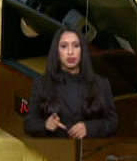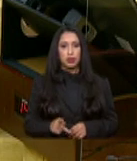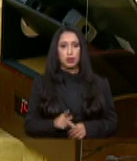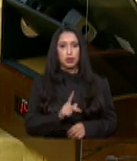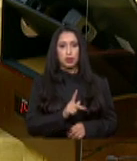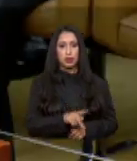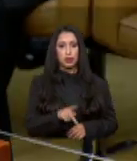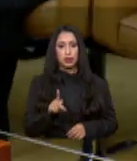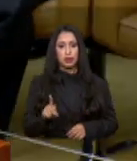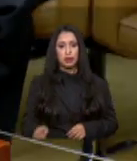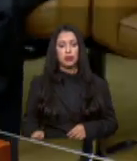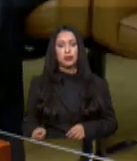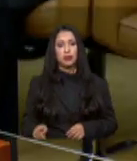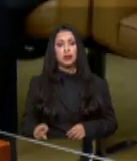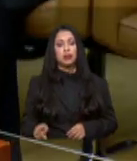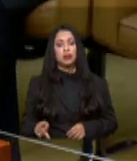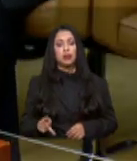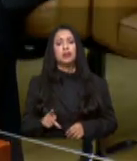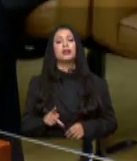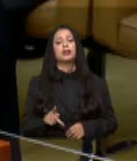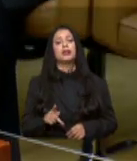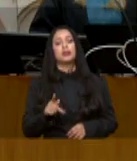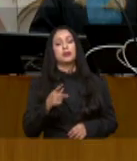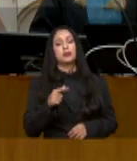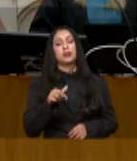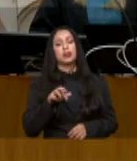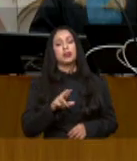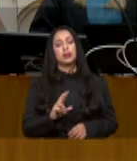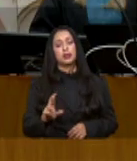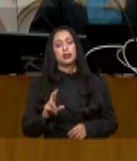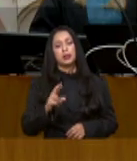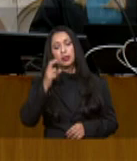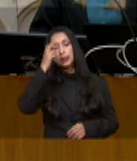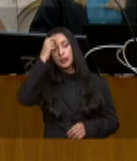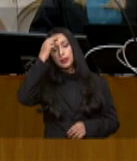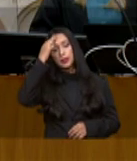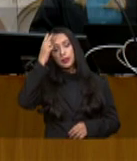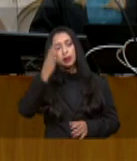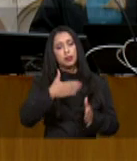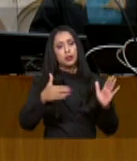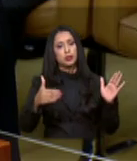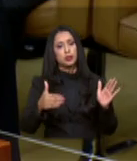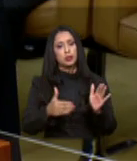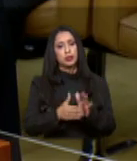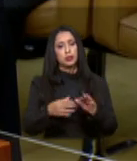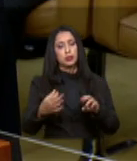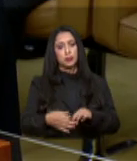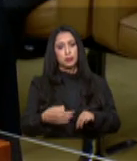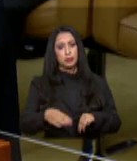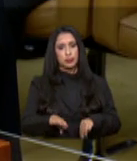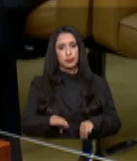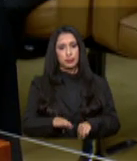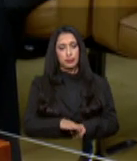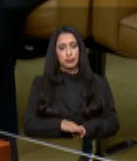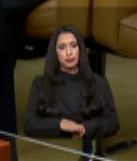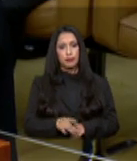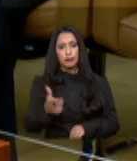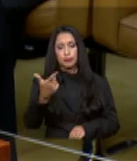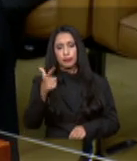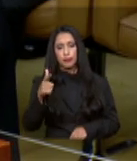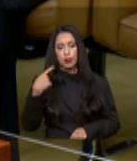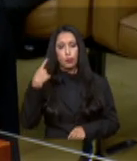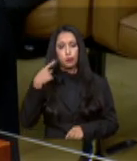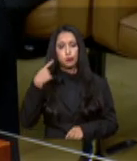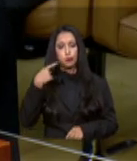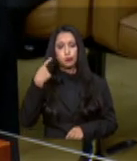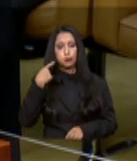Professor, procurador-geral, professor Dr. Augusto Aras, cumprimento a todos, senhores e senhoras ministros e ministras. e demais advogados